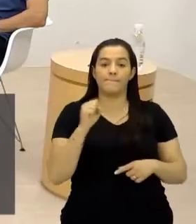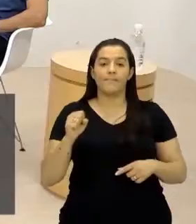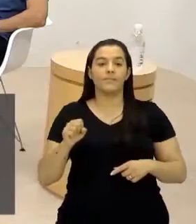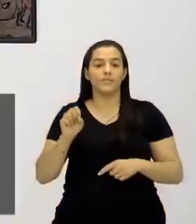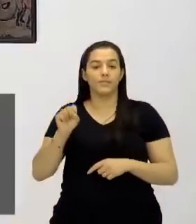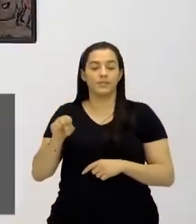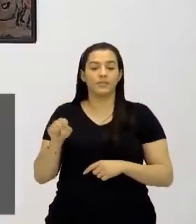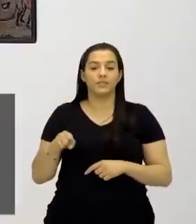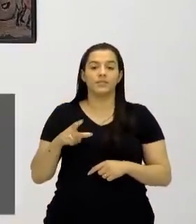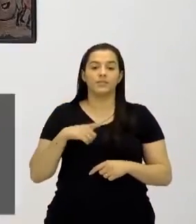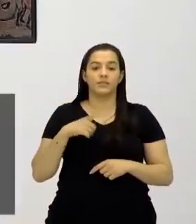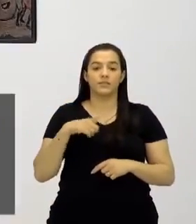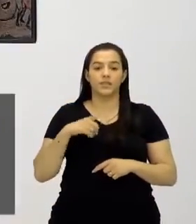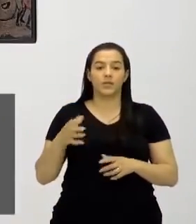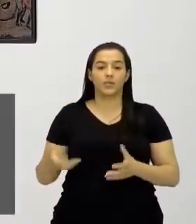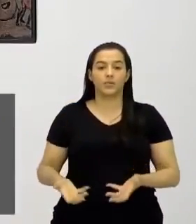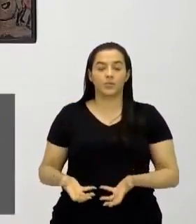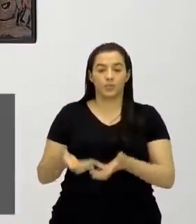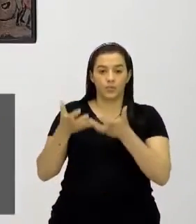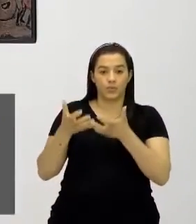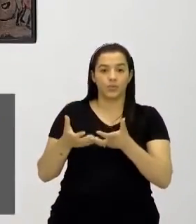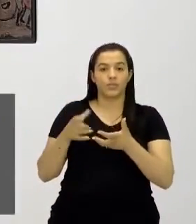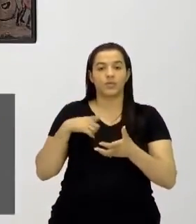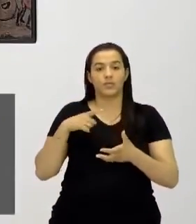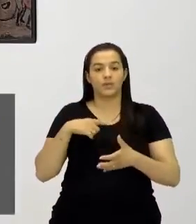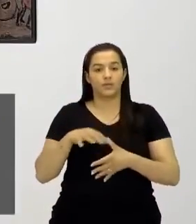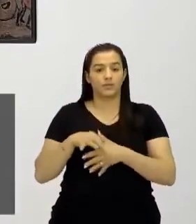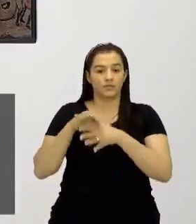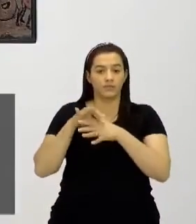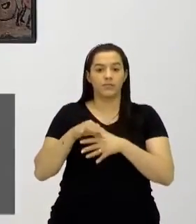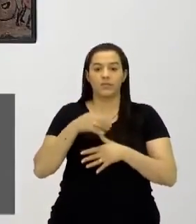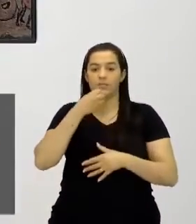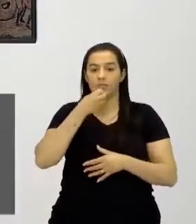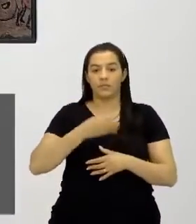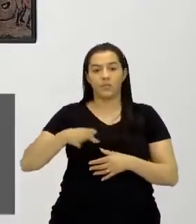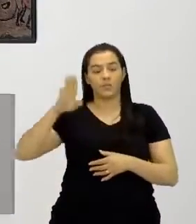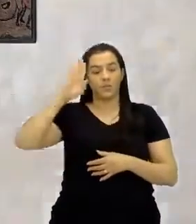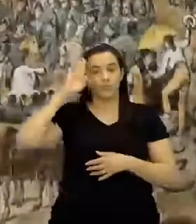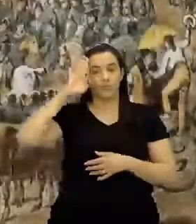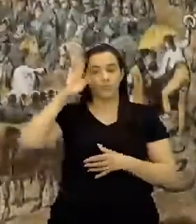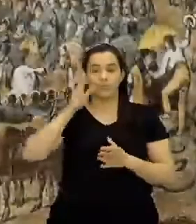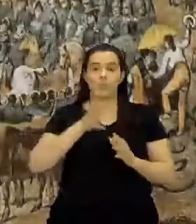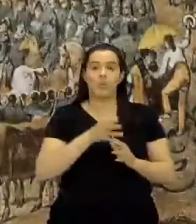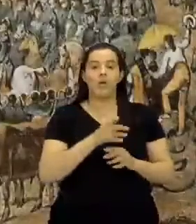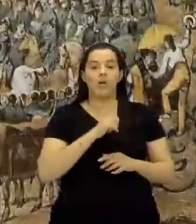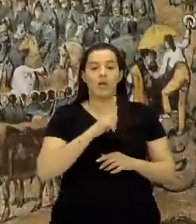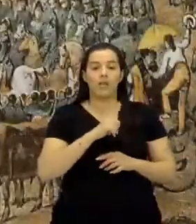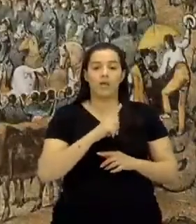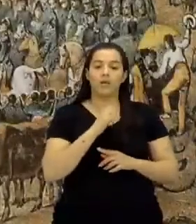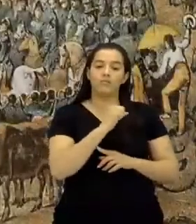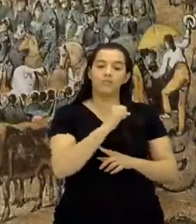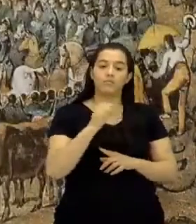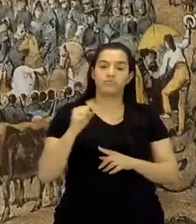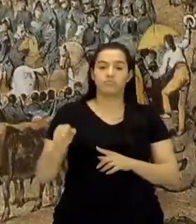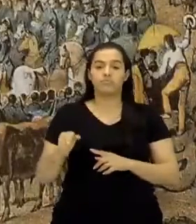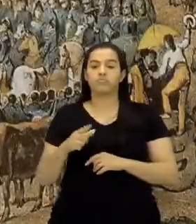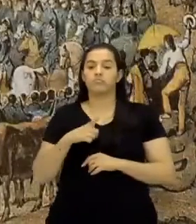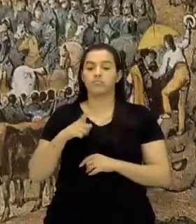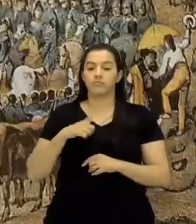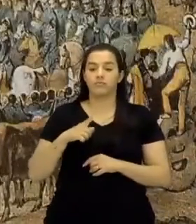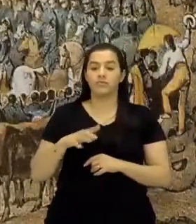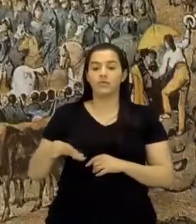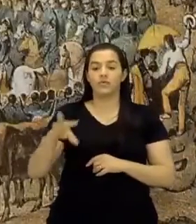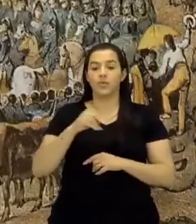Sim. Né, e a gente tem uma elite, né? Uma elite muito bem armada, se a gente puder colocar novamente a imagem. Olha, a elite super bem